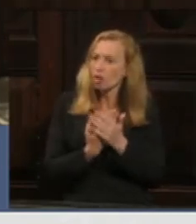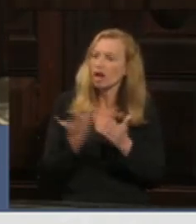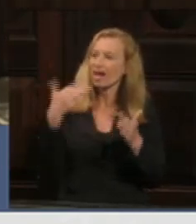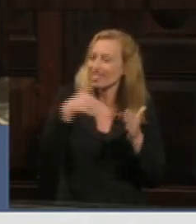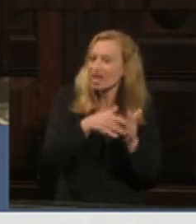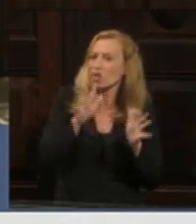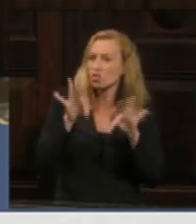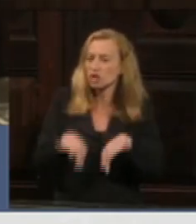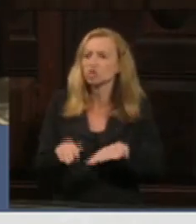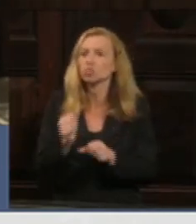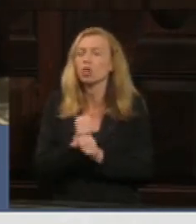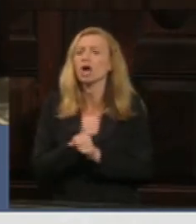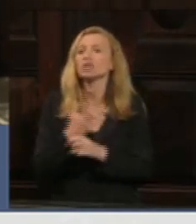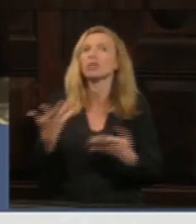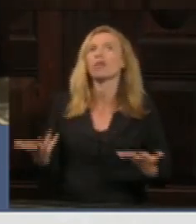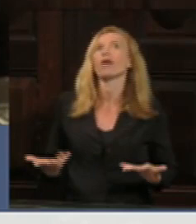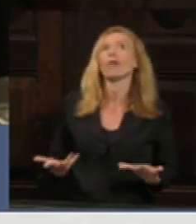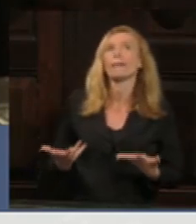do ano,